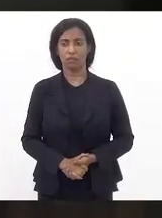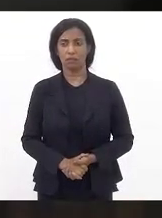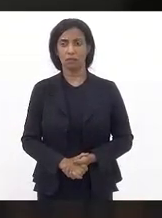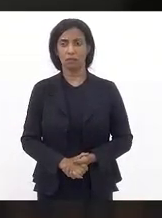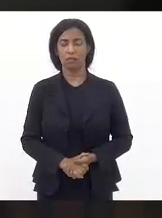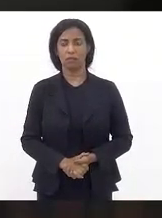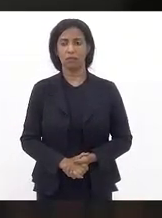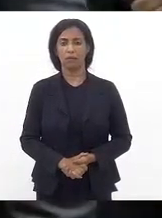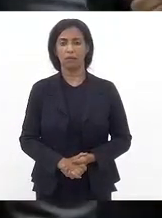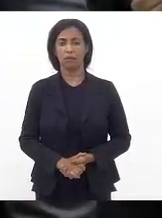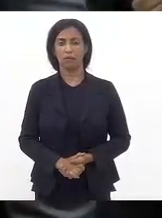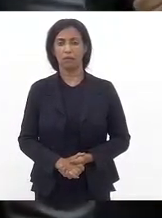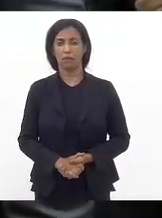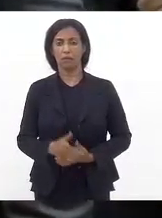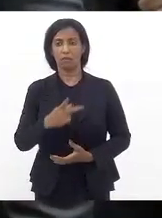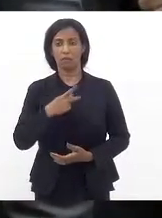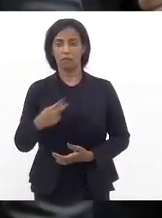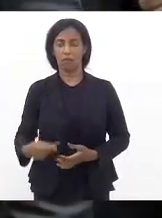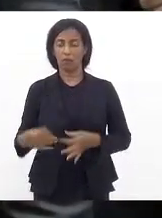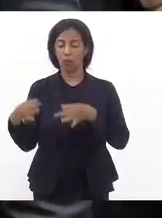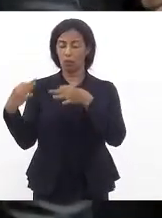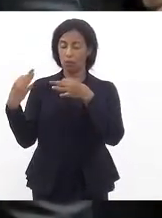com certeza